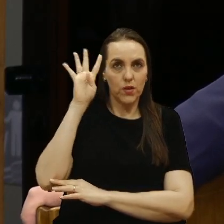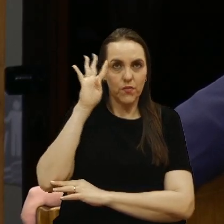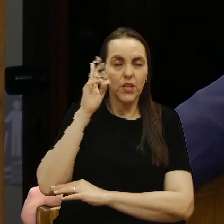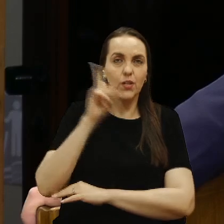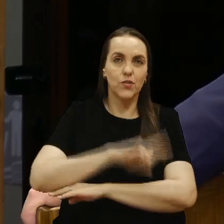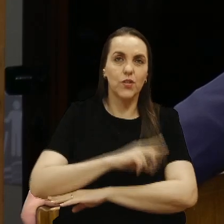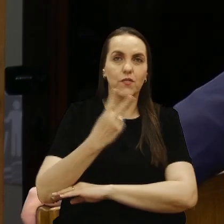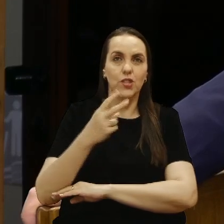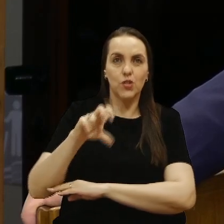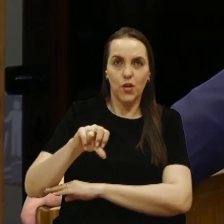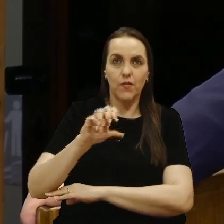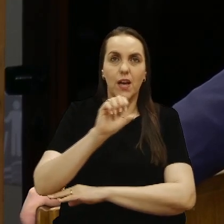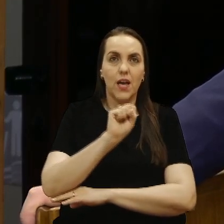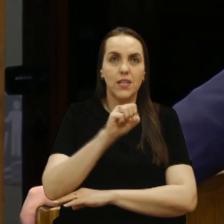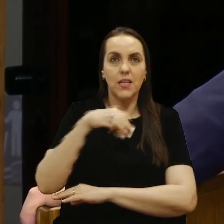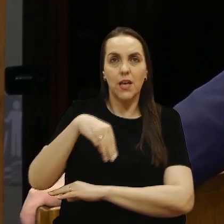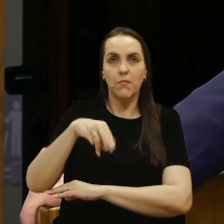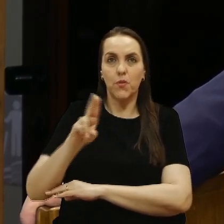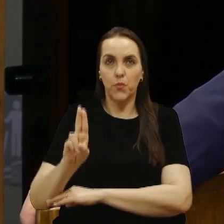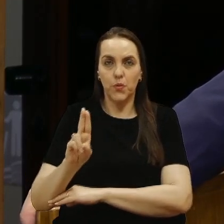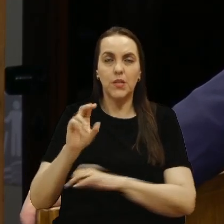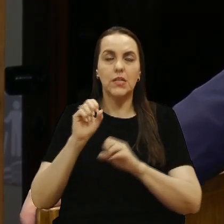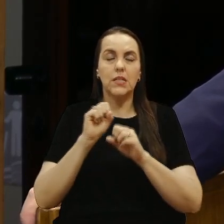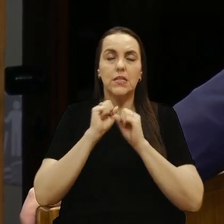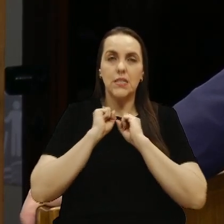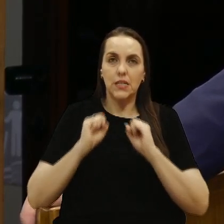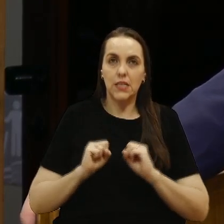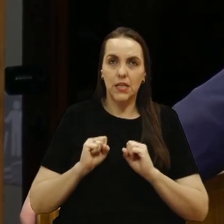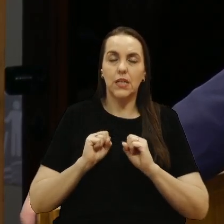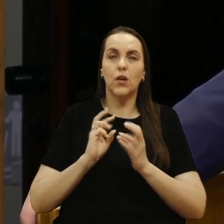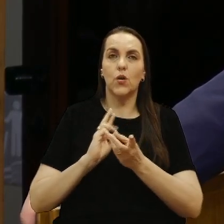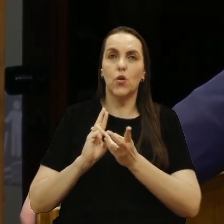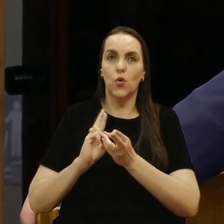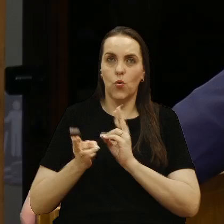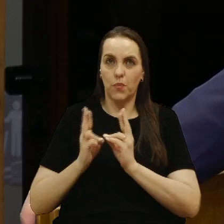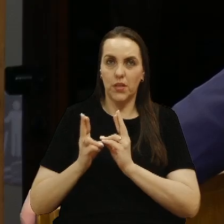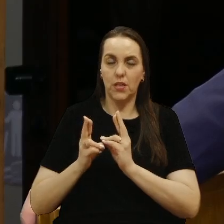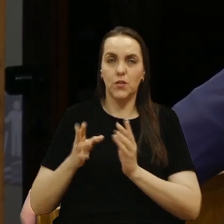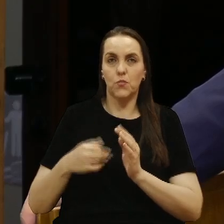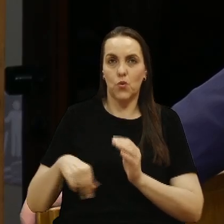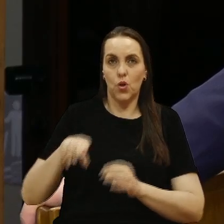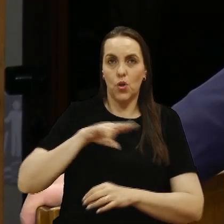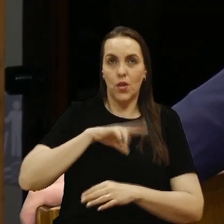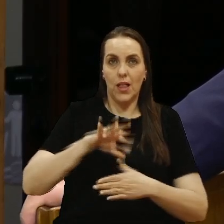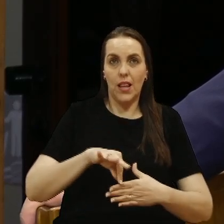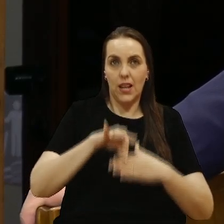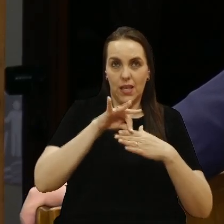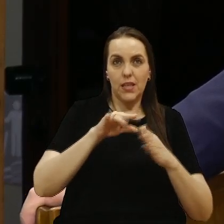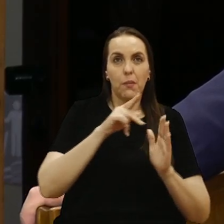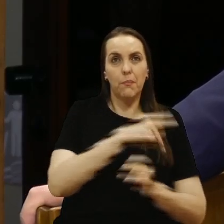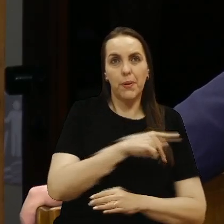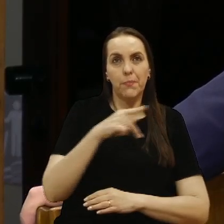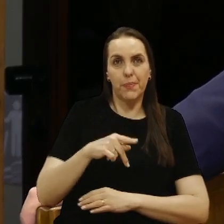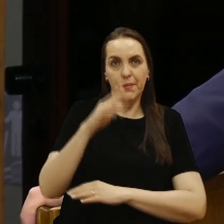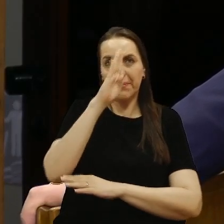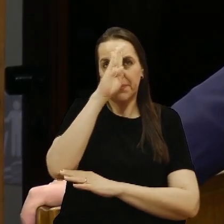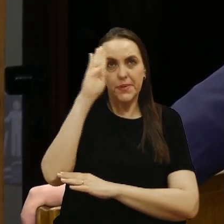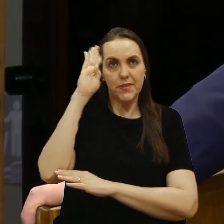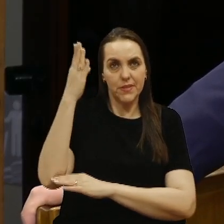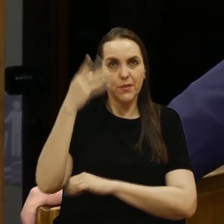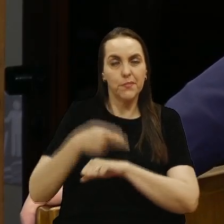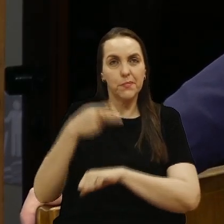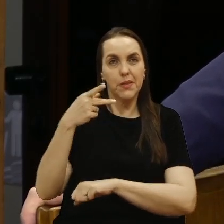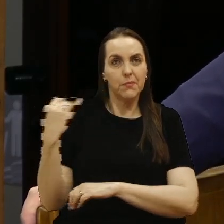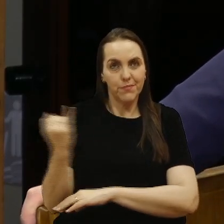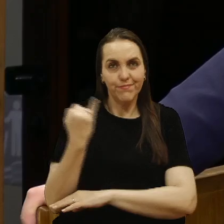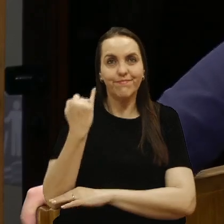Urbanismo, que é liderada ali pelo secretário, então, do nosso partido, Adriano Bressan, receberam este prêmio importantíssimo, mostrando